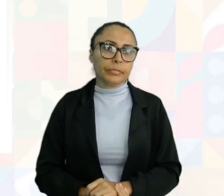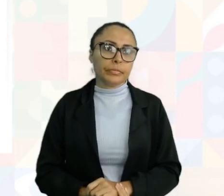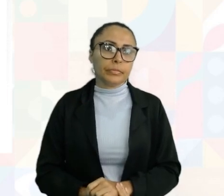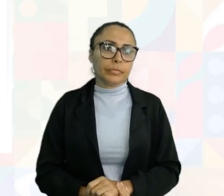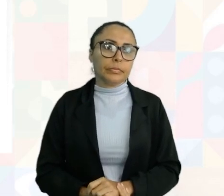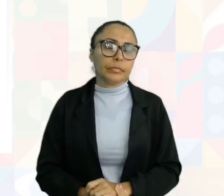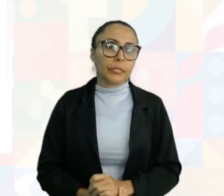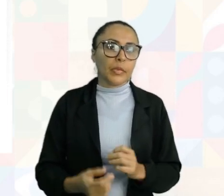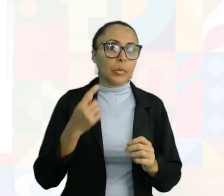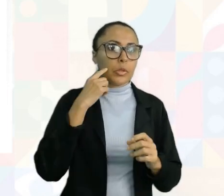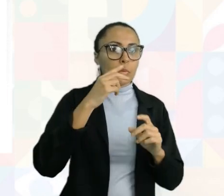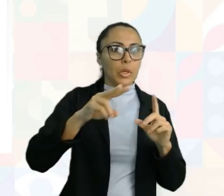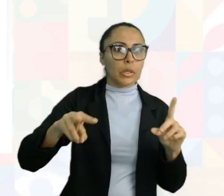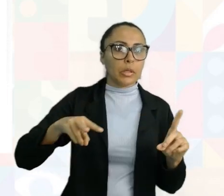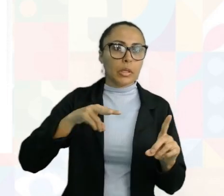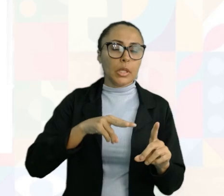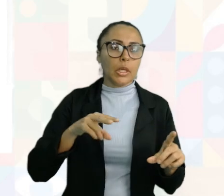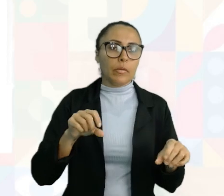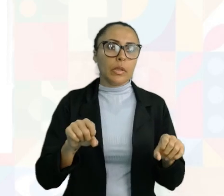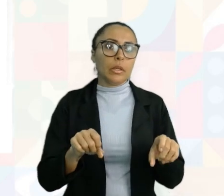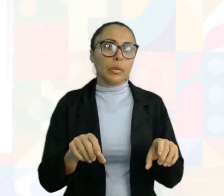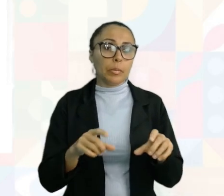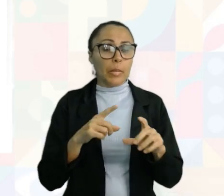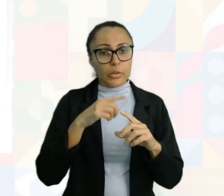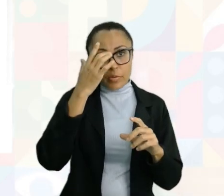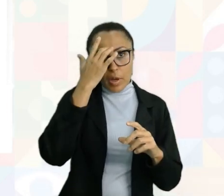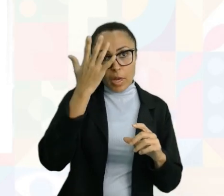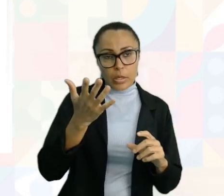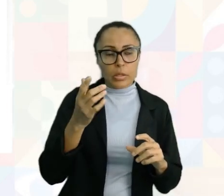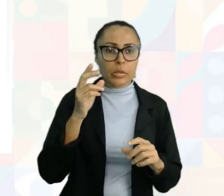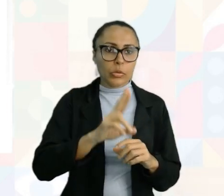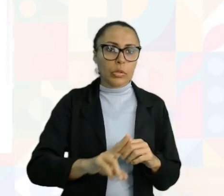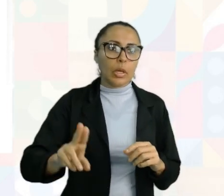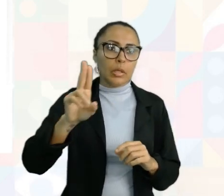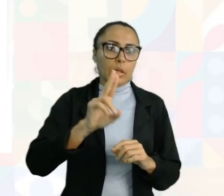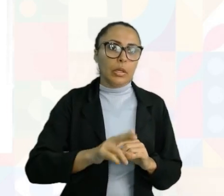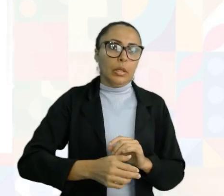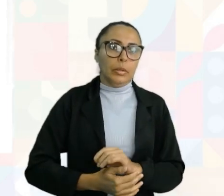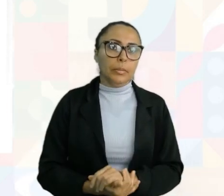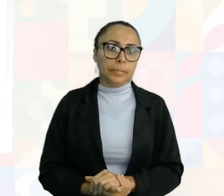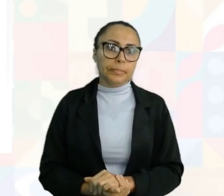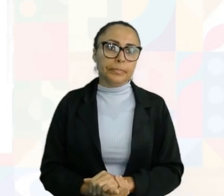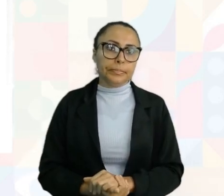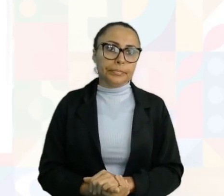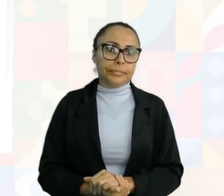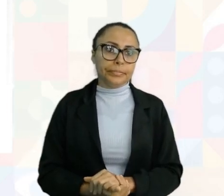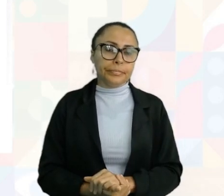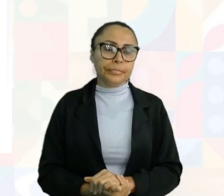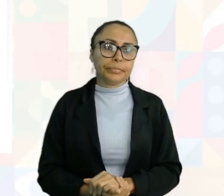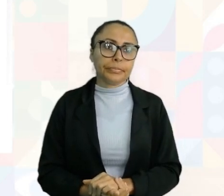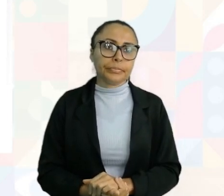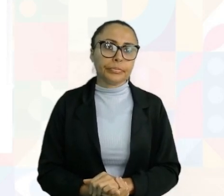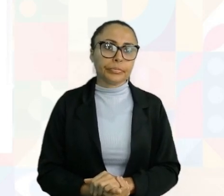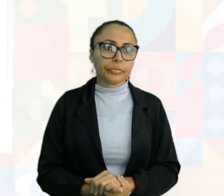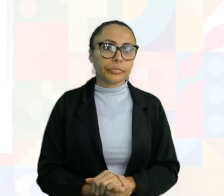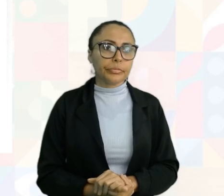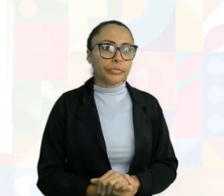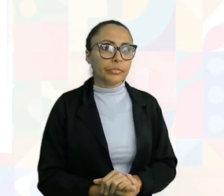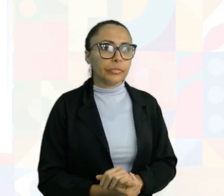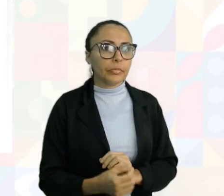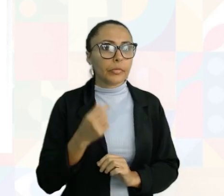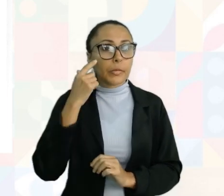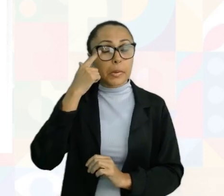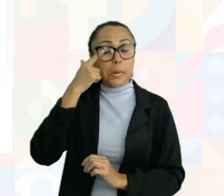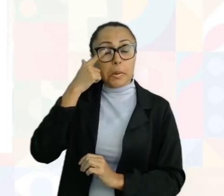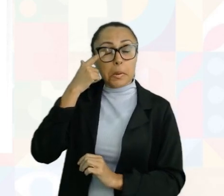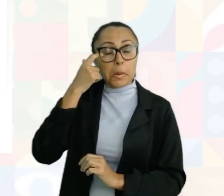perspectiva isométrica é uma das perspectivas mais fáceis e mais utilizadas na arquitetura e no design. A gente tem um outro